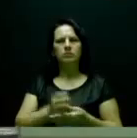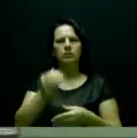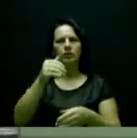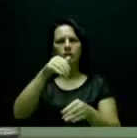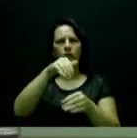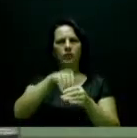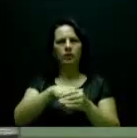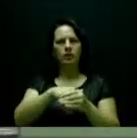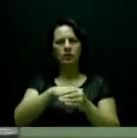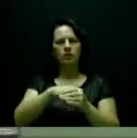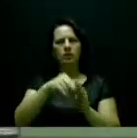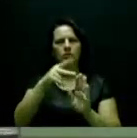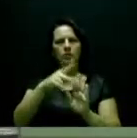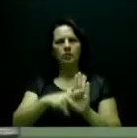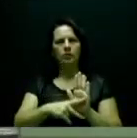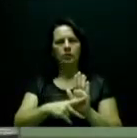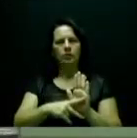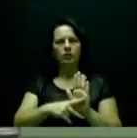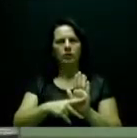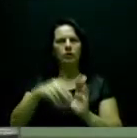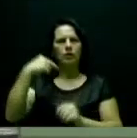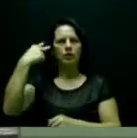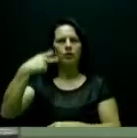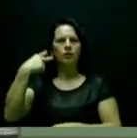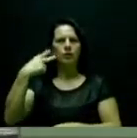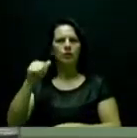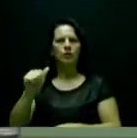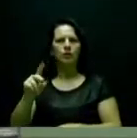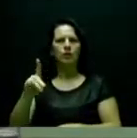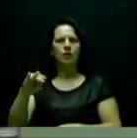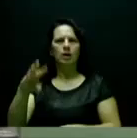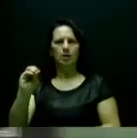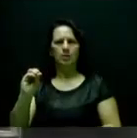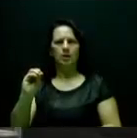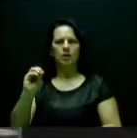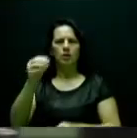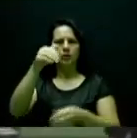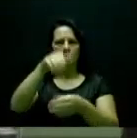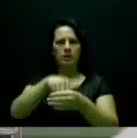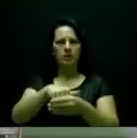Em votação. Com a palavra, vereador Ademário, em